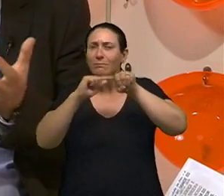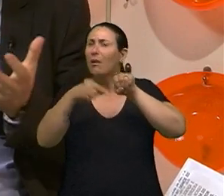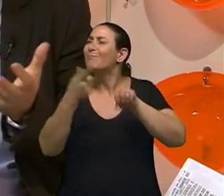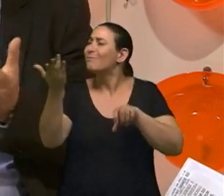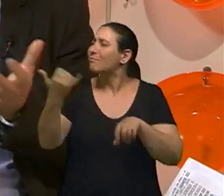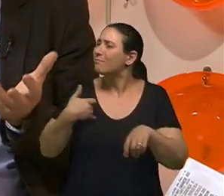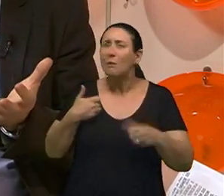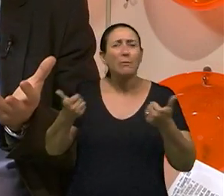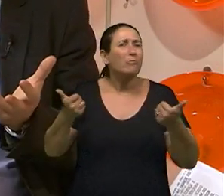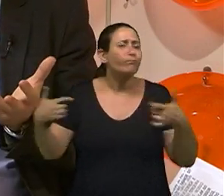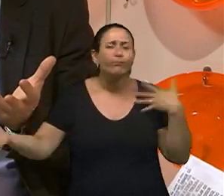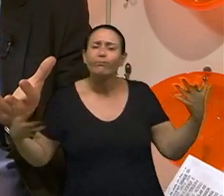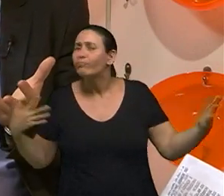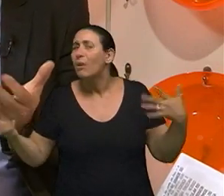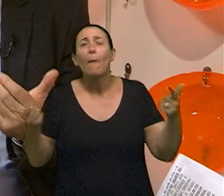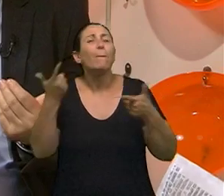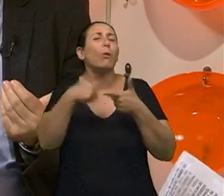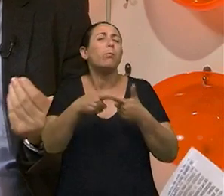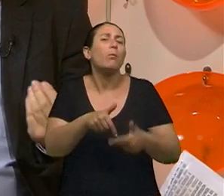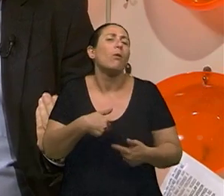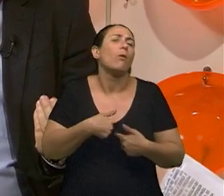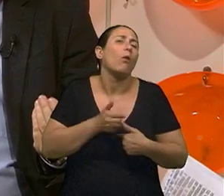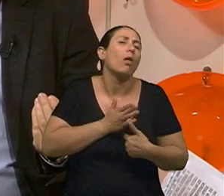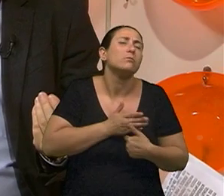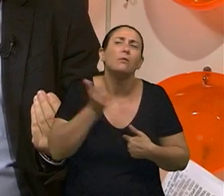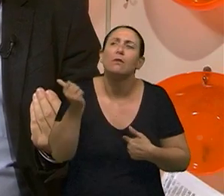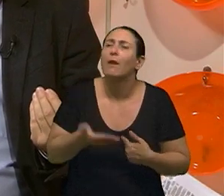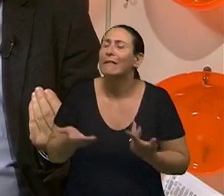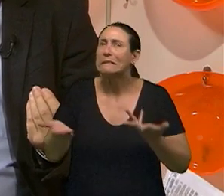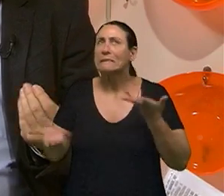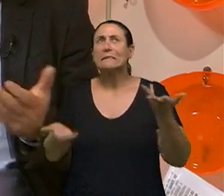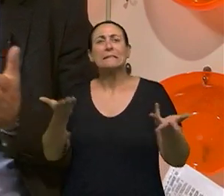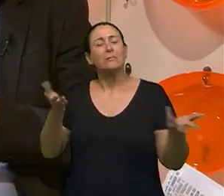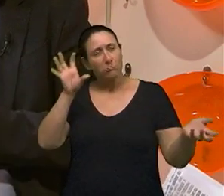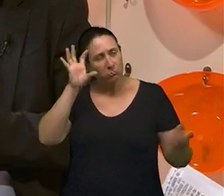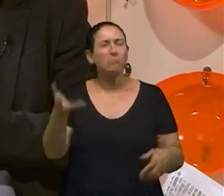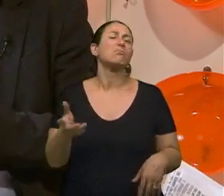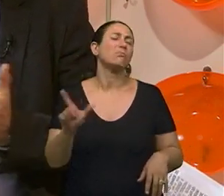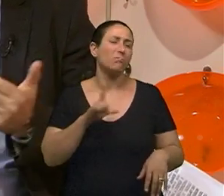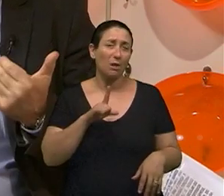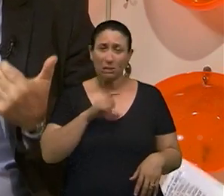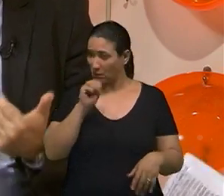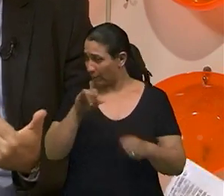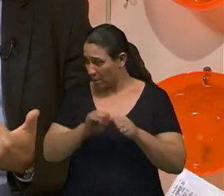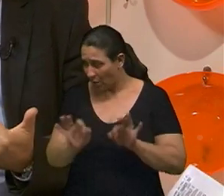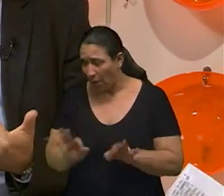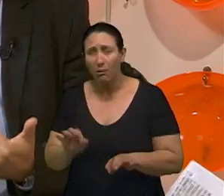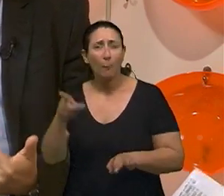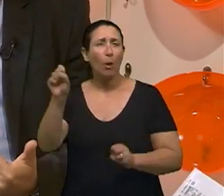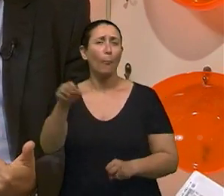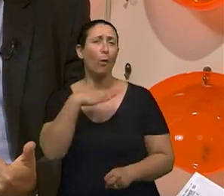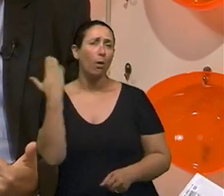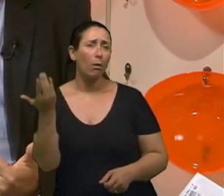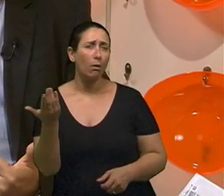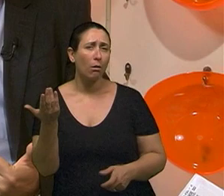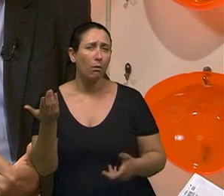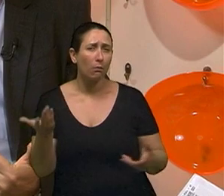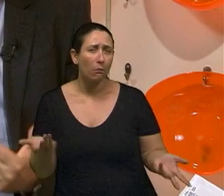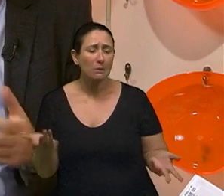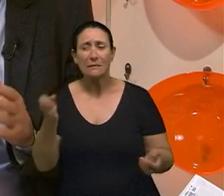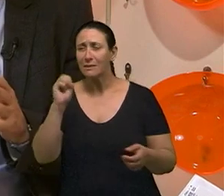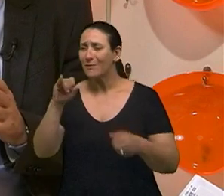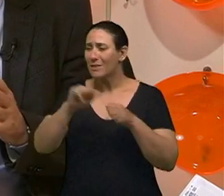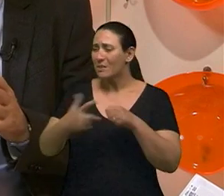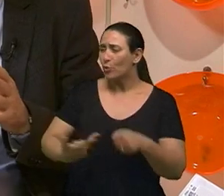vida autônoma com qualidade de vida ele merece isso se nós não fizermos nada o paciente vai morrer se a gente fizer uma cirurgia convencional o risco é